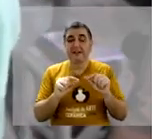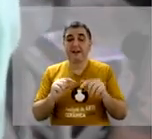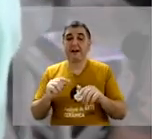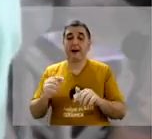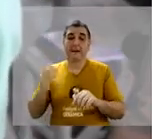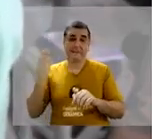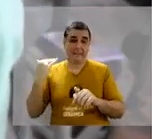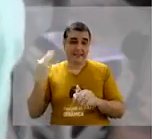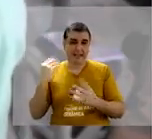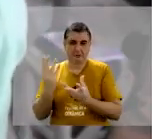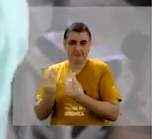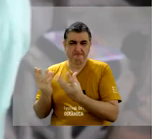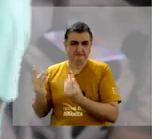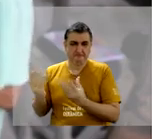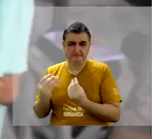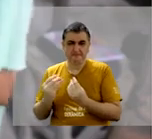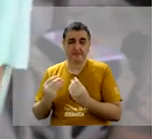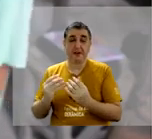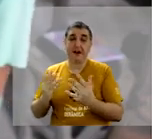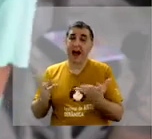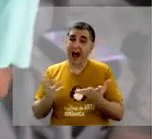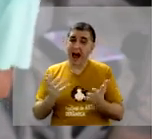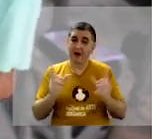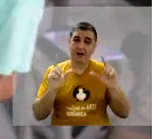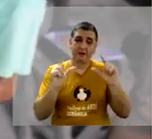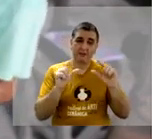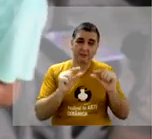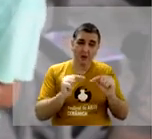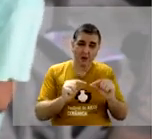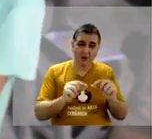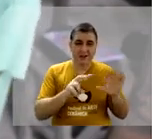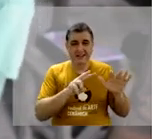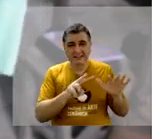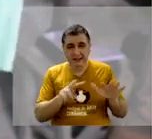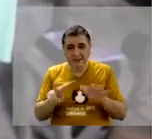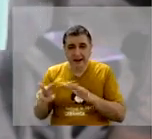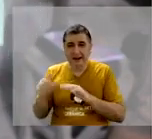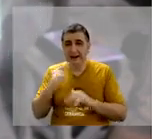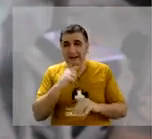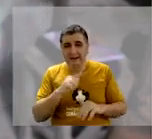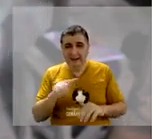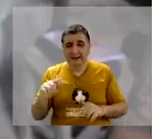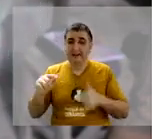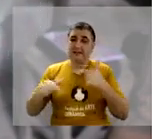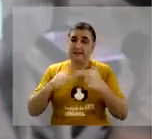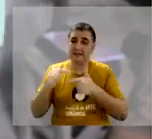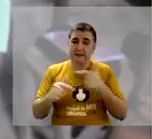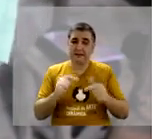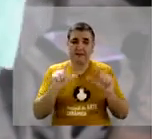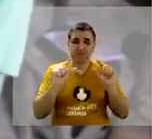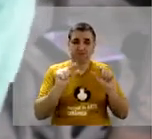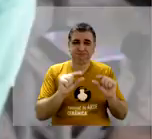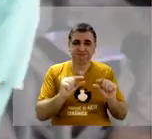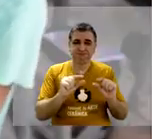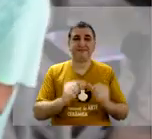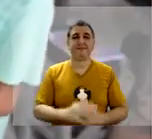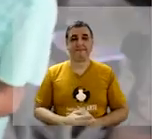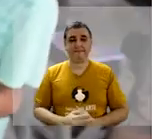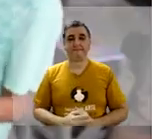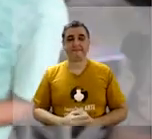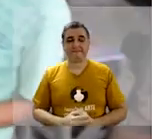muito. Antes eu fazia bem mais, mas agora eu faço muito pouco por semana. Aí eu não faço mais assim